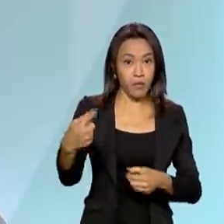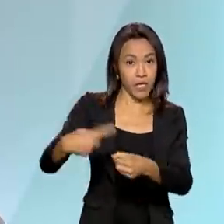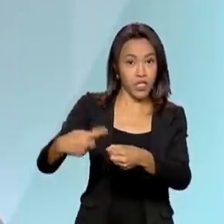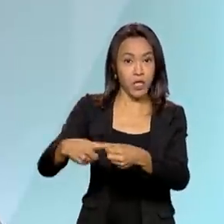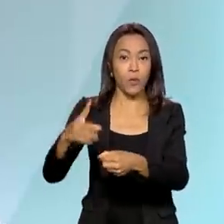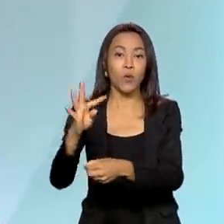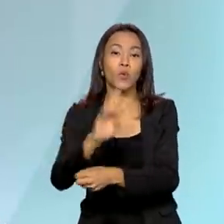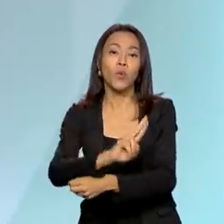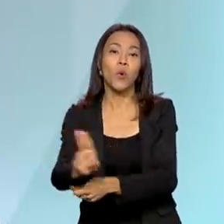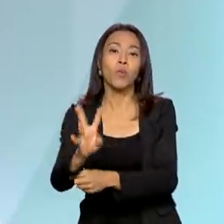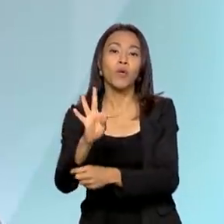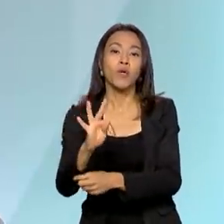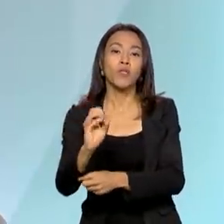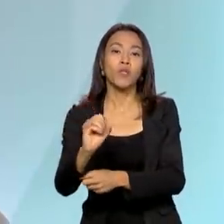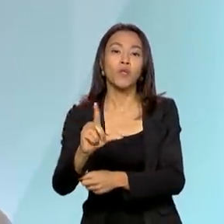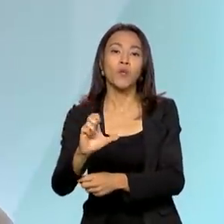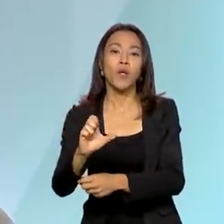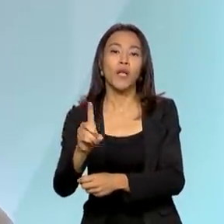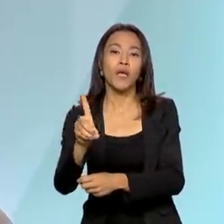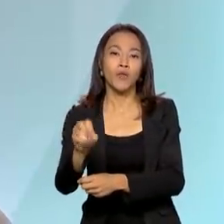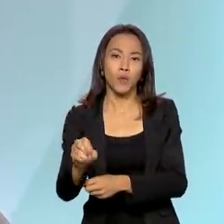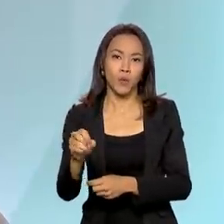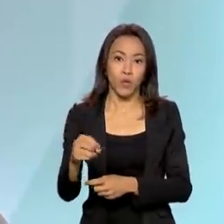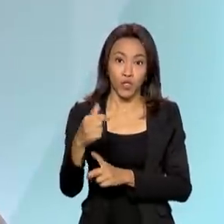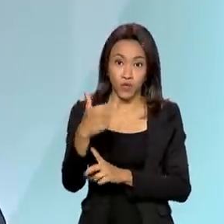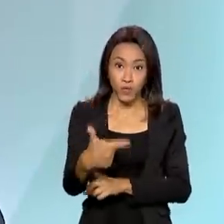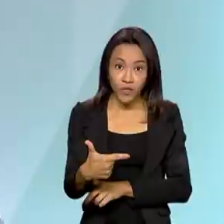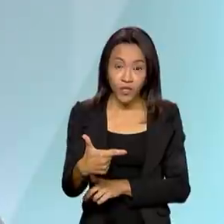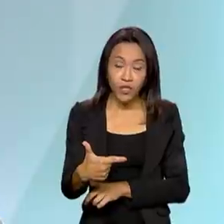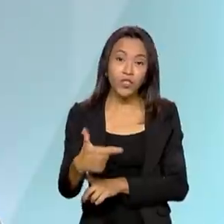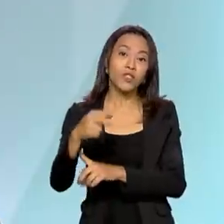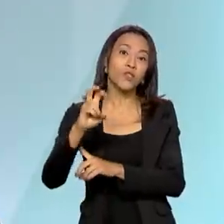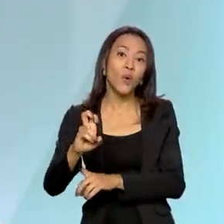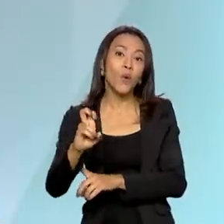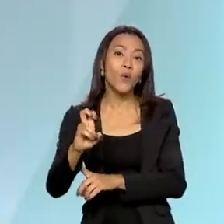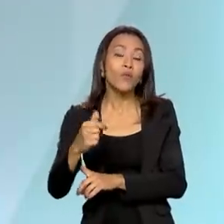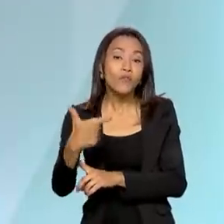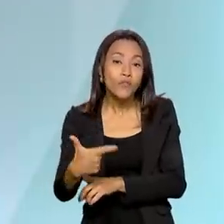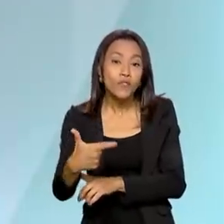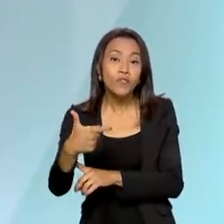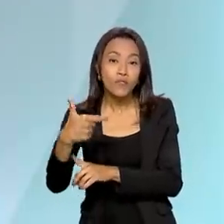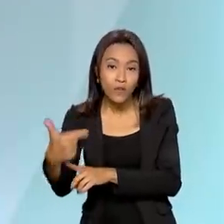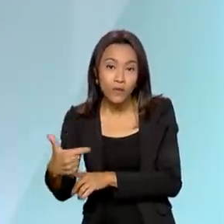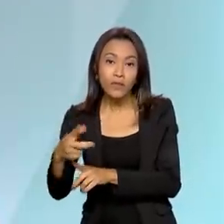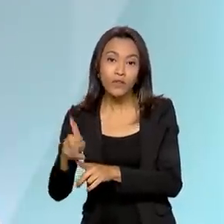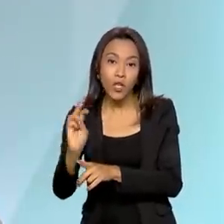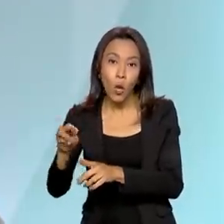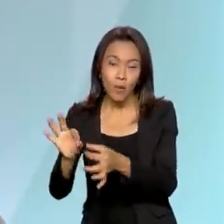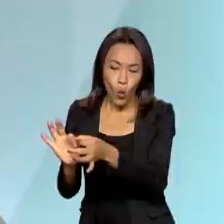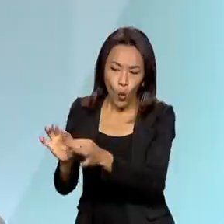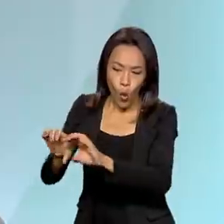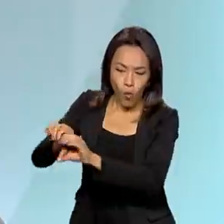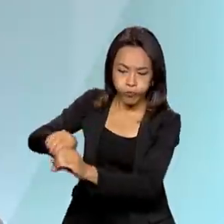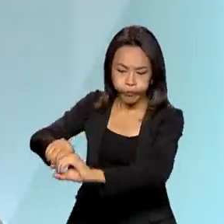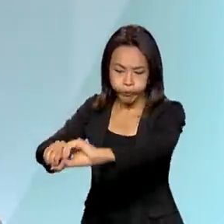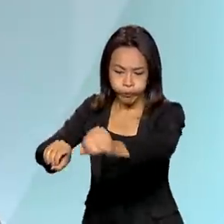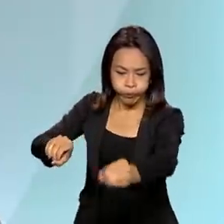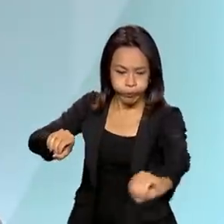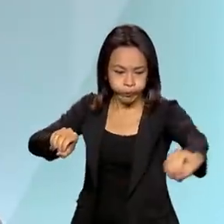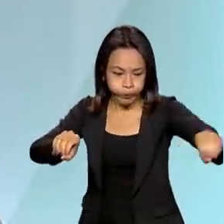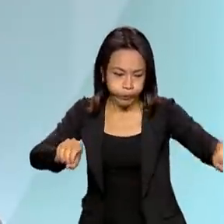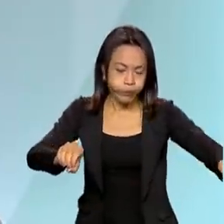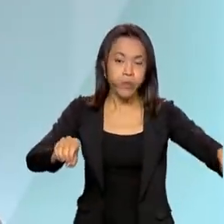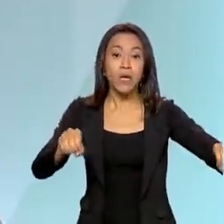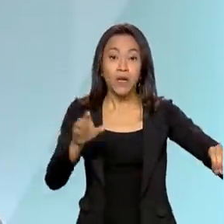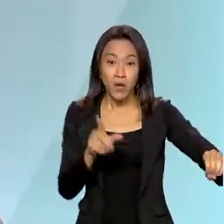eu pude ver um gasoduto de 22 quilômetros, interligando todos esses pequenos produtores que jogavam o biogás